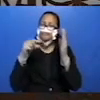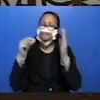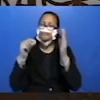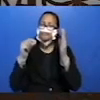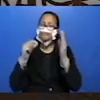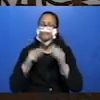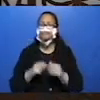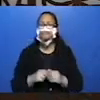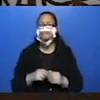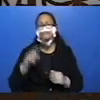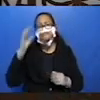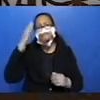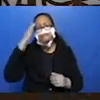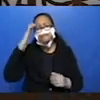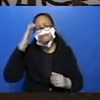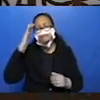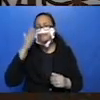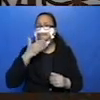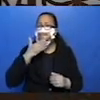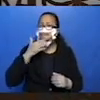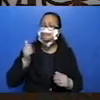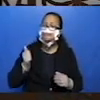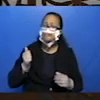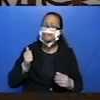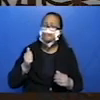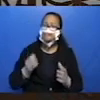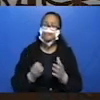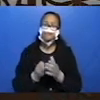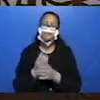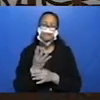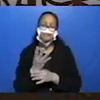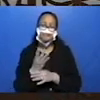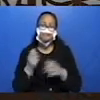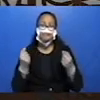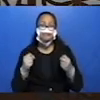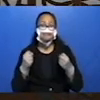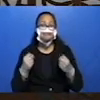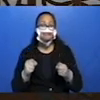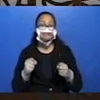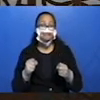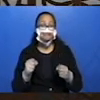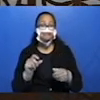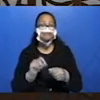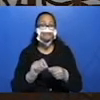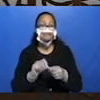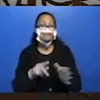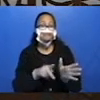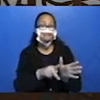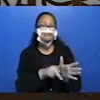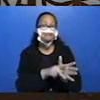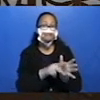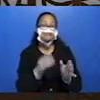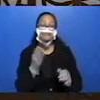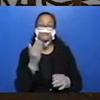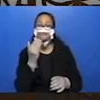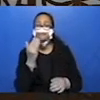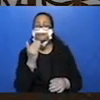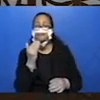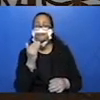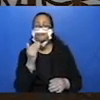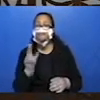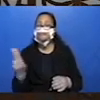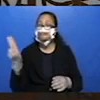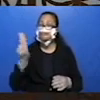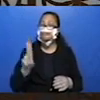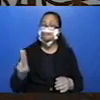entender melhor. A planta precisa criar o seu alimento. Então, o que ela usa? Ela usa a energia solar,